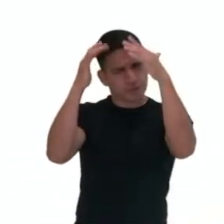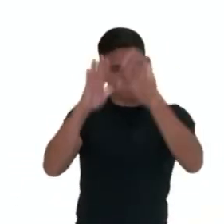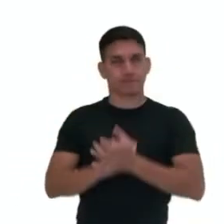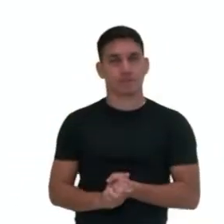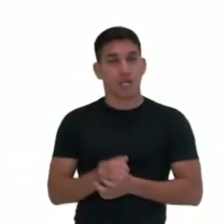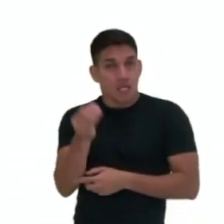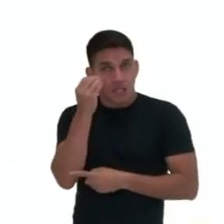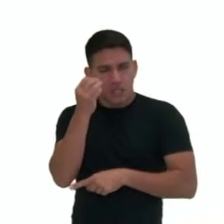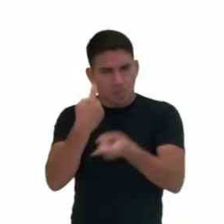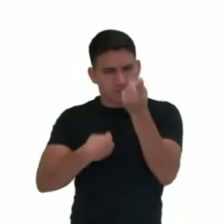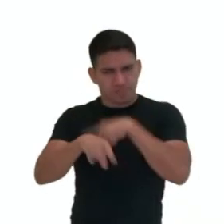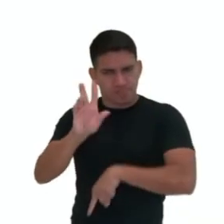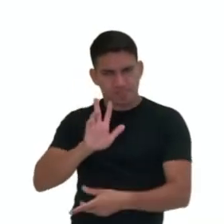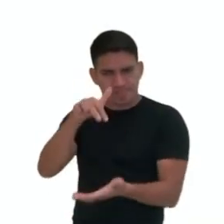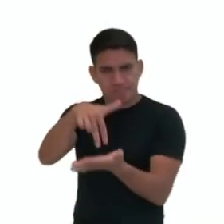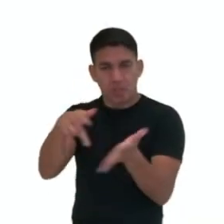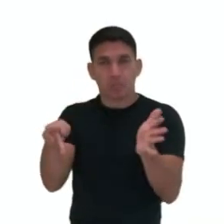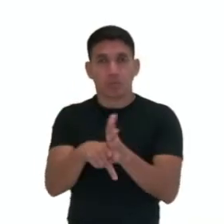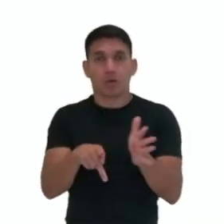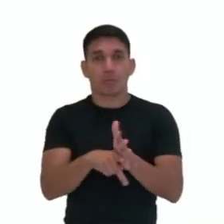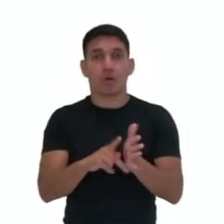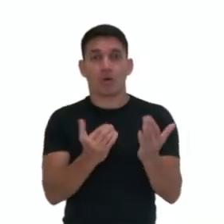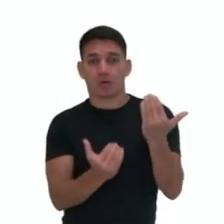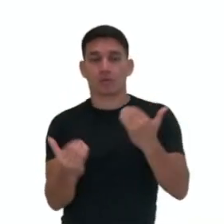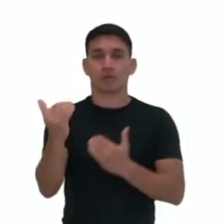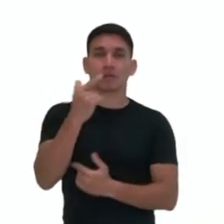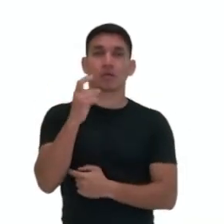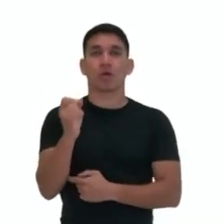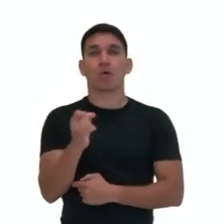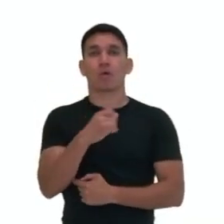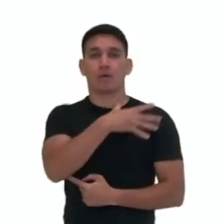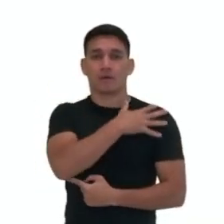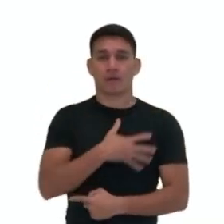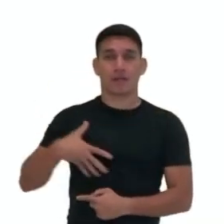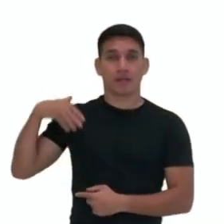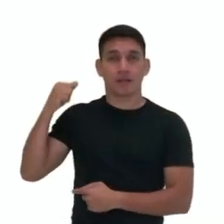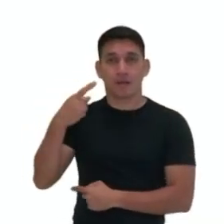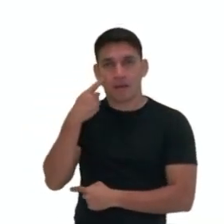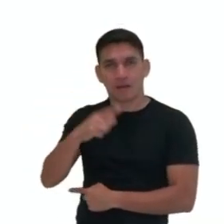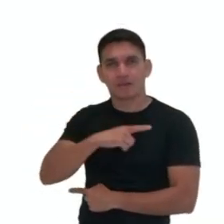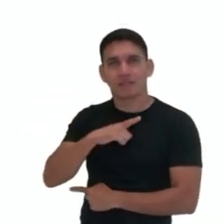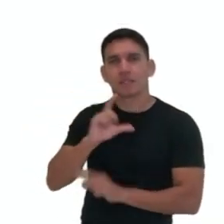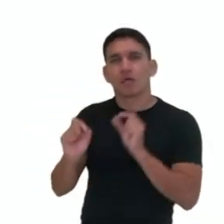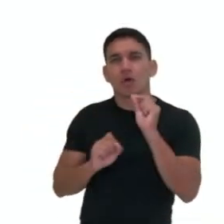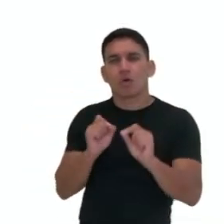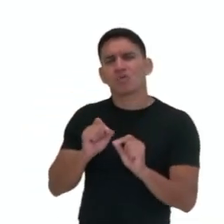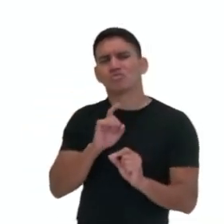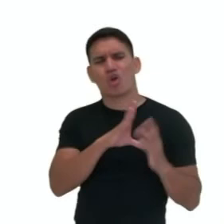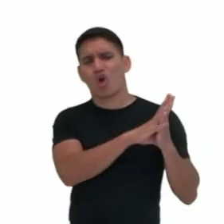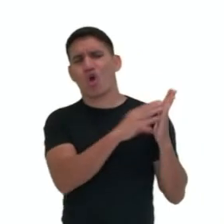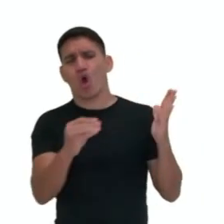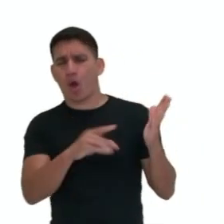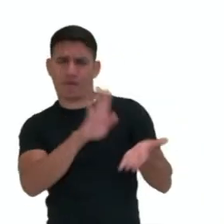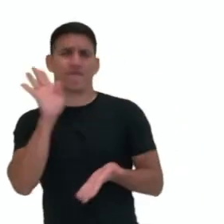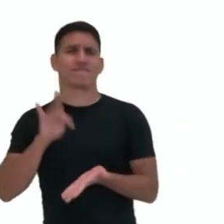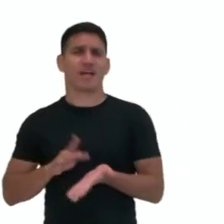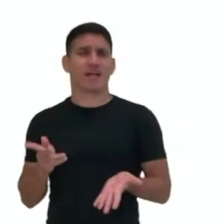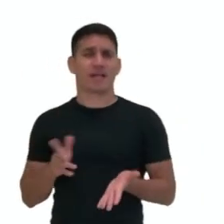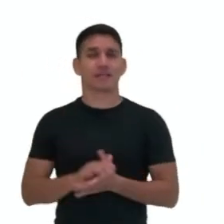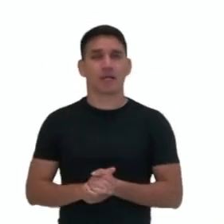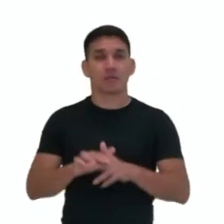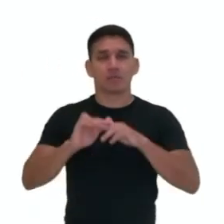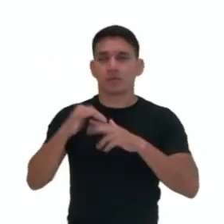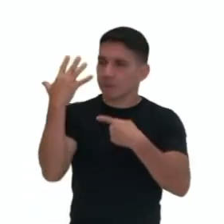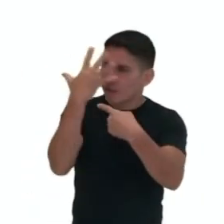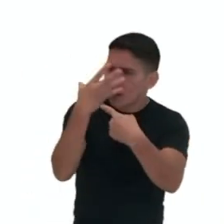assim, superar a posição de Platão, que via a arte como mera cópia da realidade, e a beleza